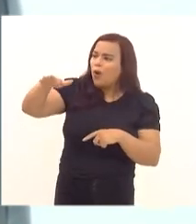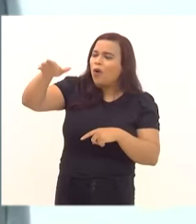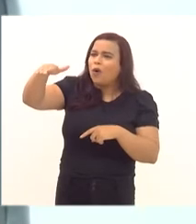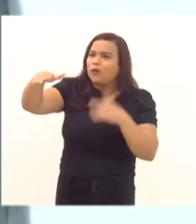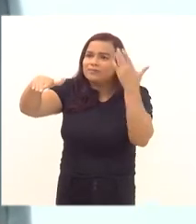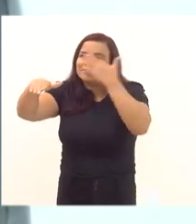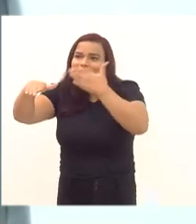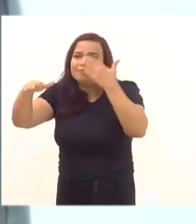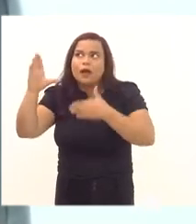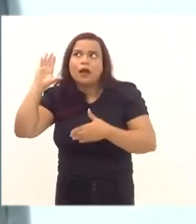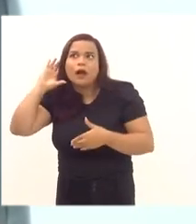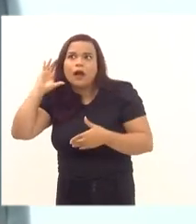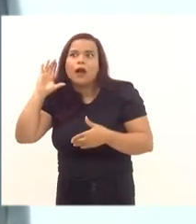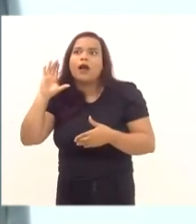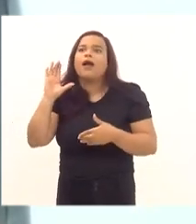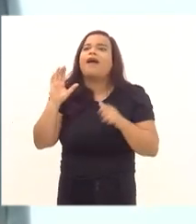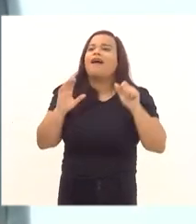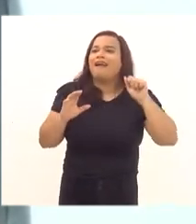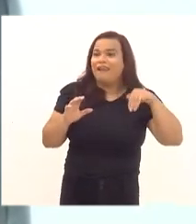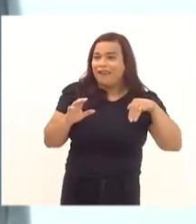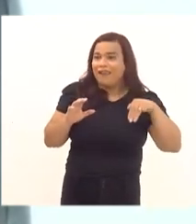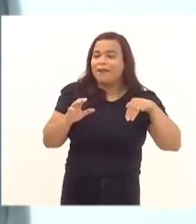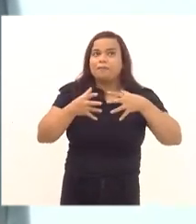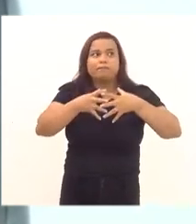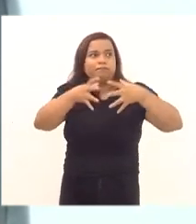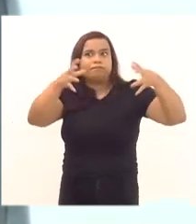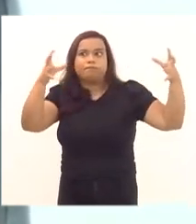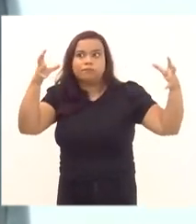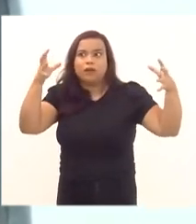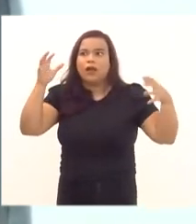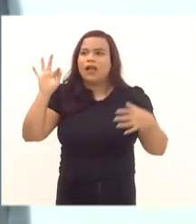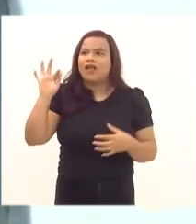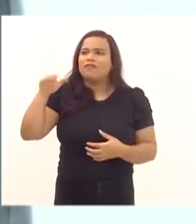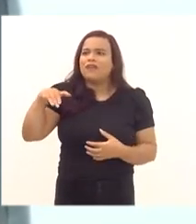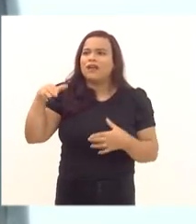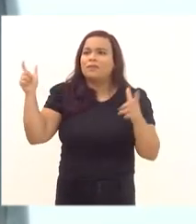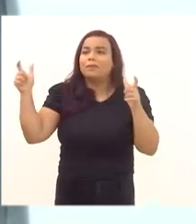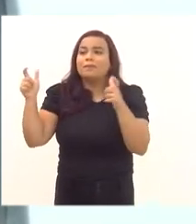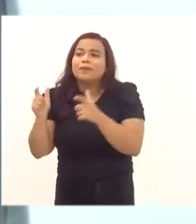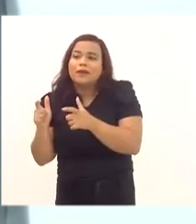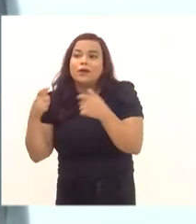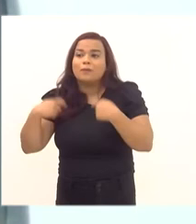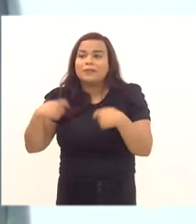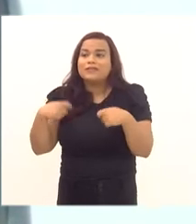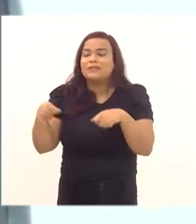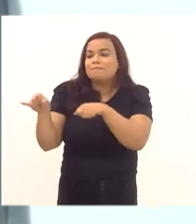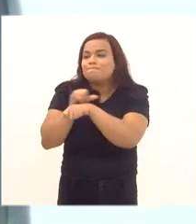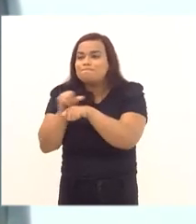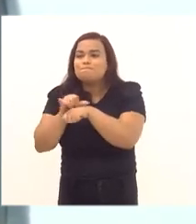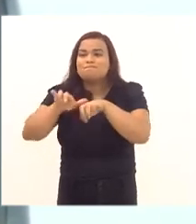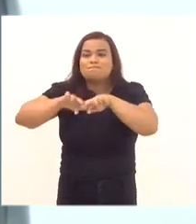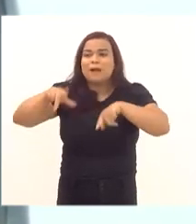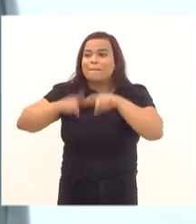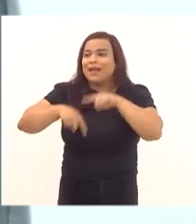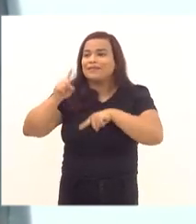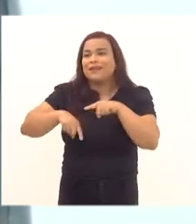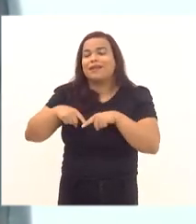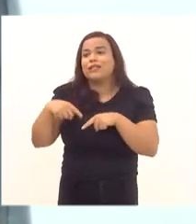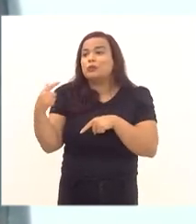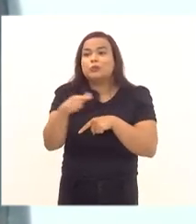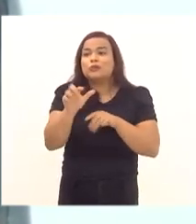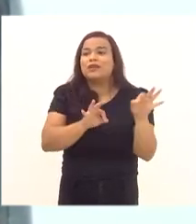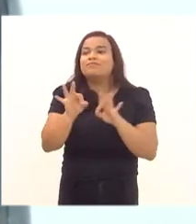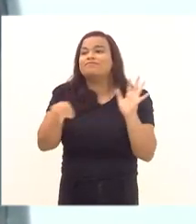maior as FM um espaço menores significa que a gente precisa de outros transmissores Cadê o planejamento para isso não tem